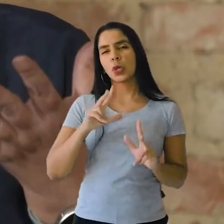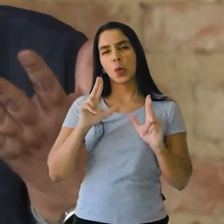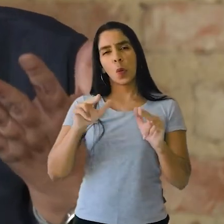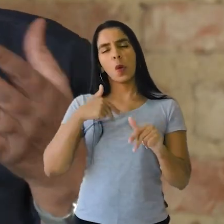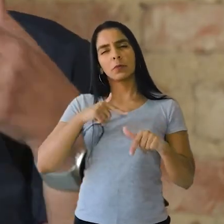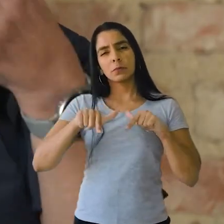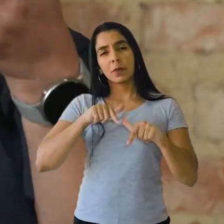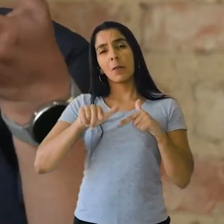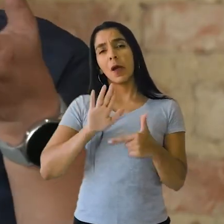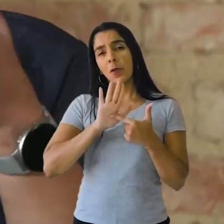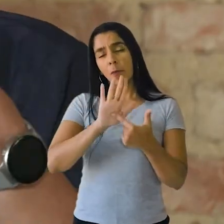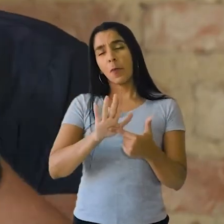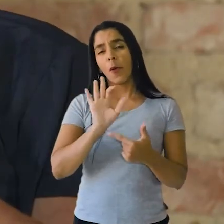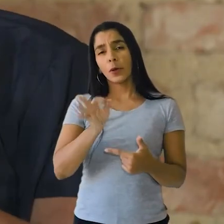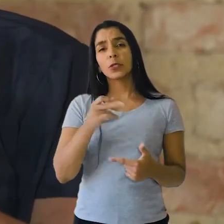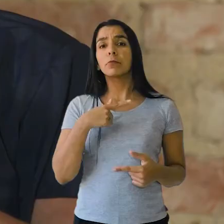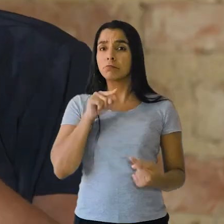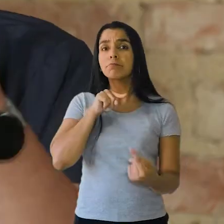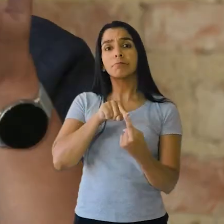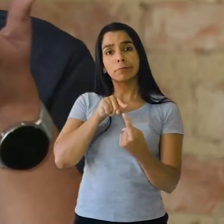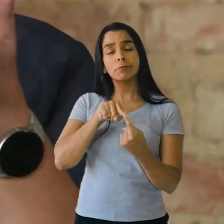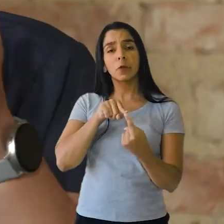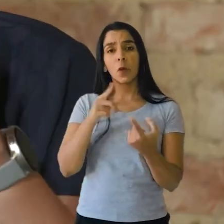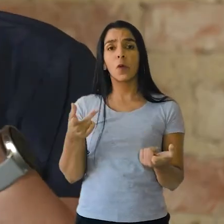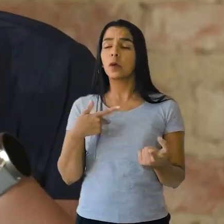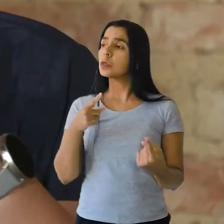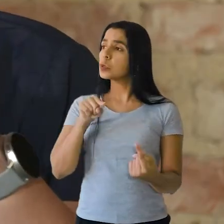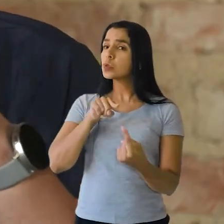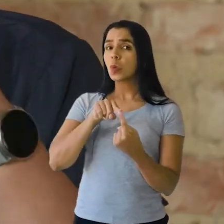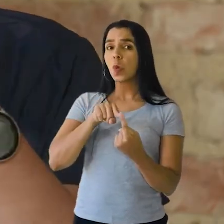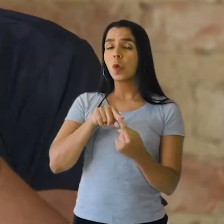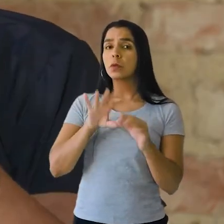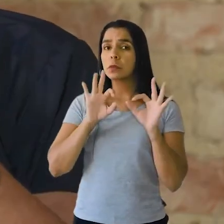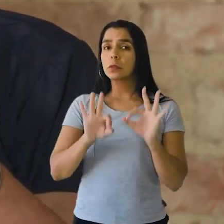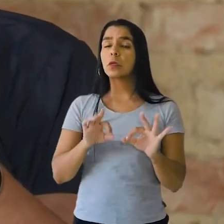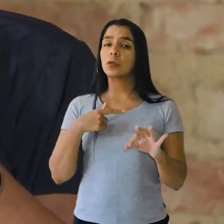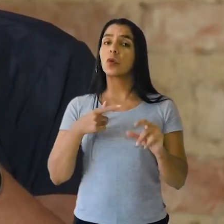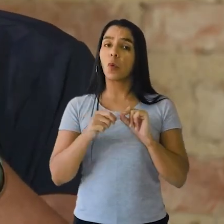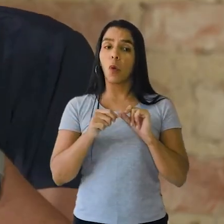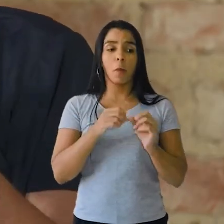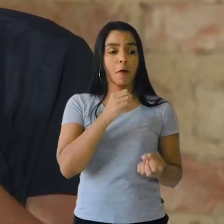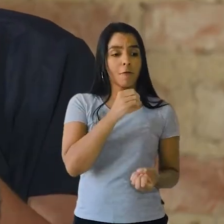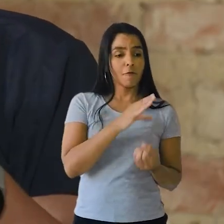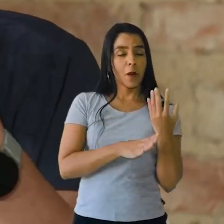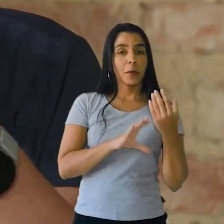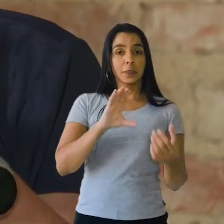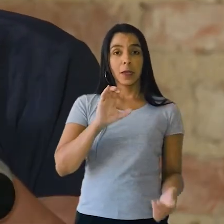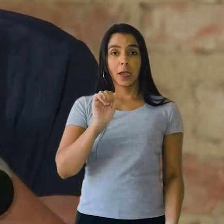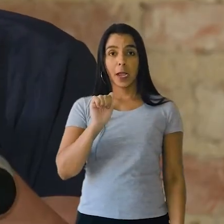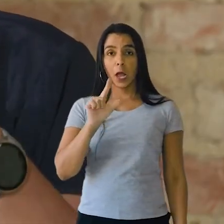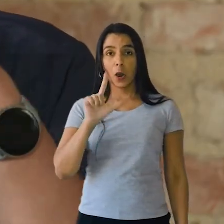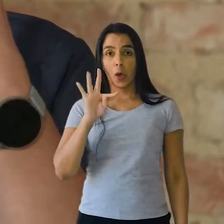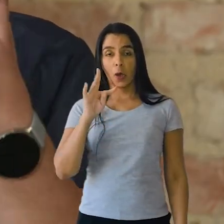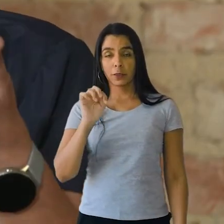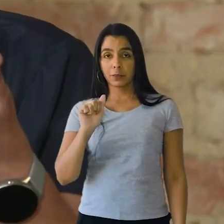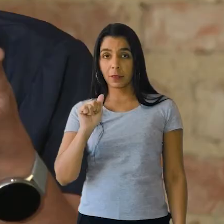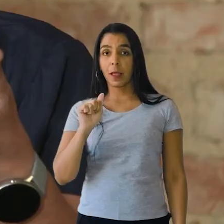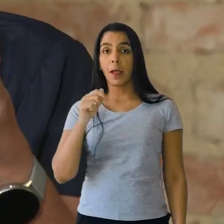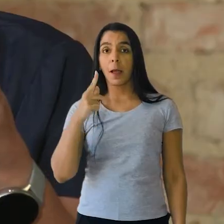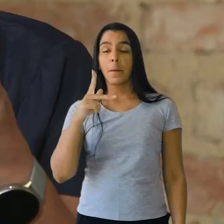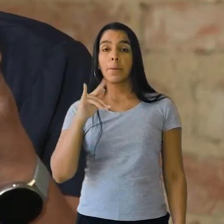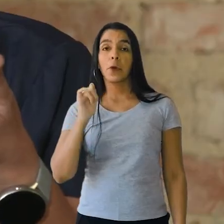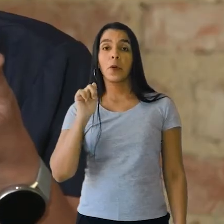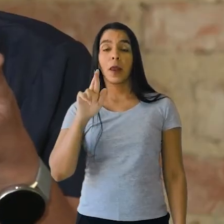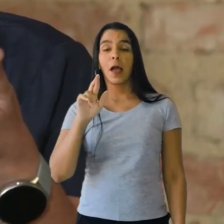de alguma maneira, como esses trabalhos mostram, né, coincide exatamente com a formação